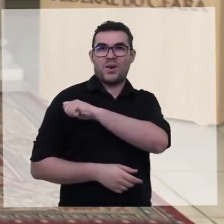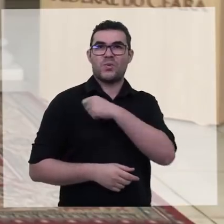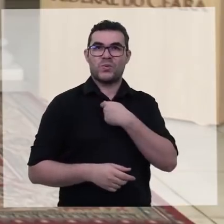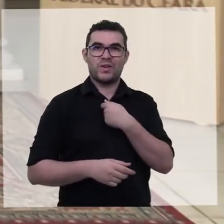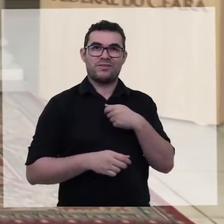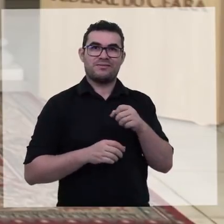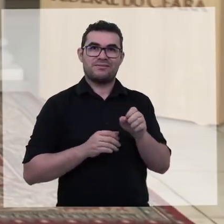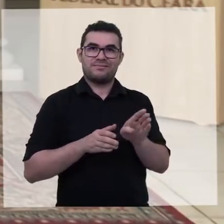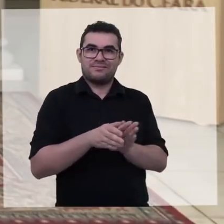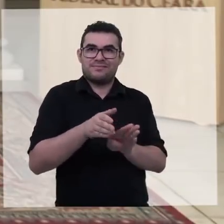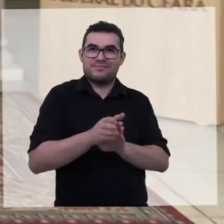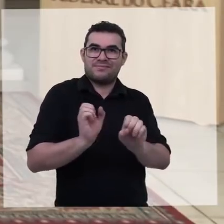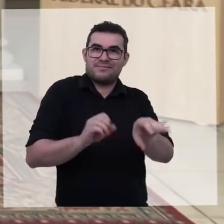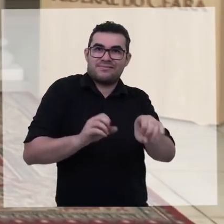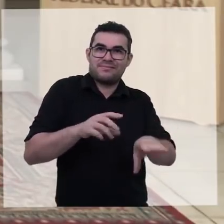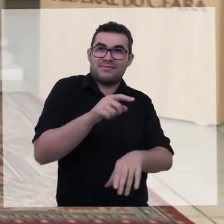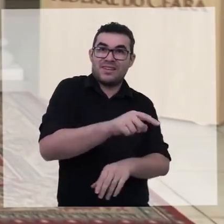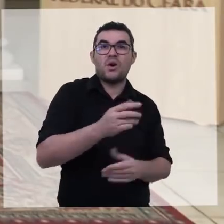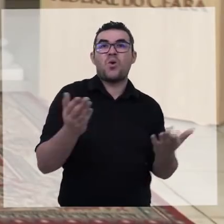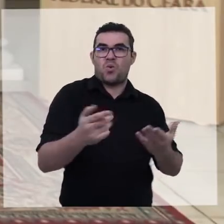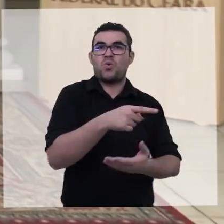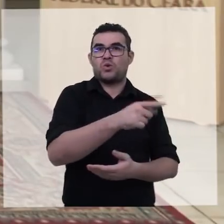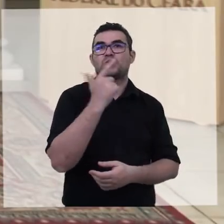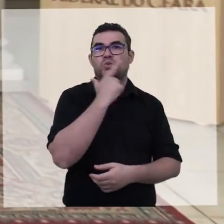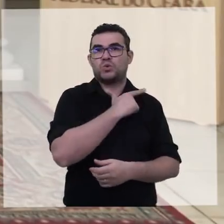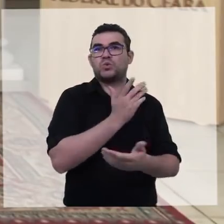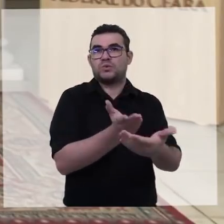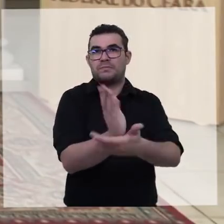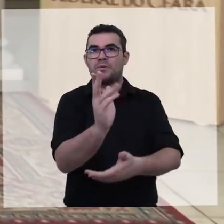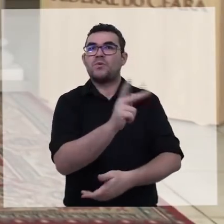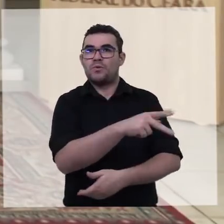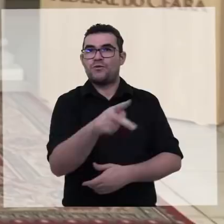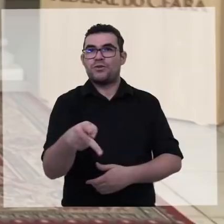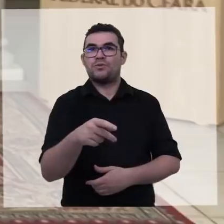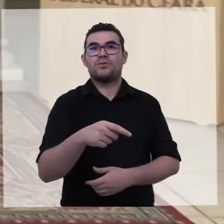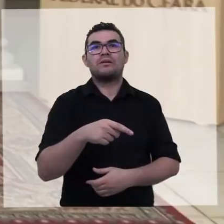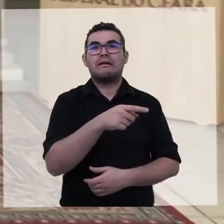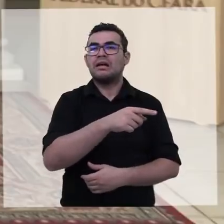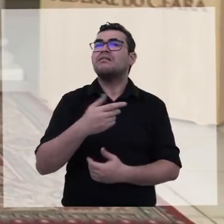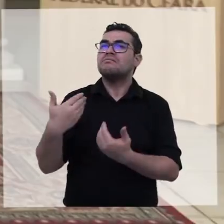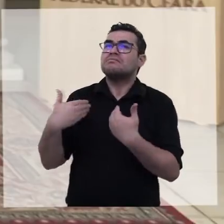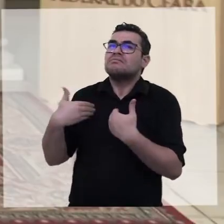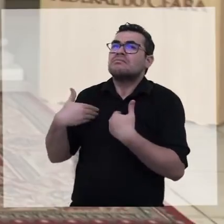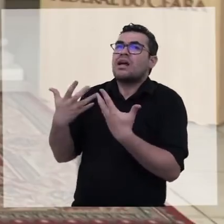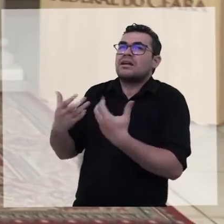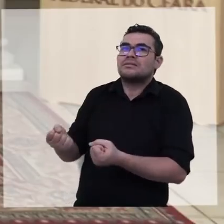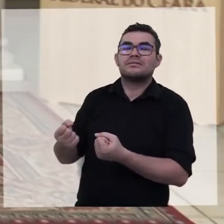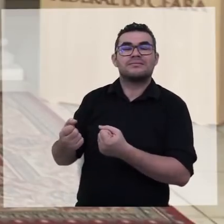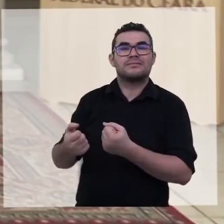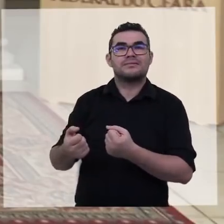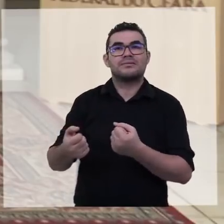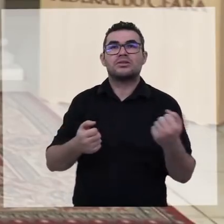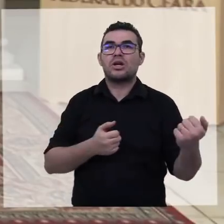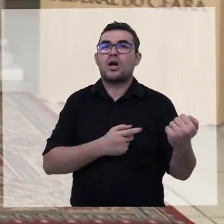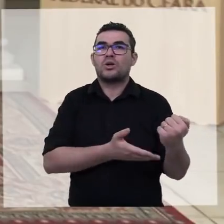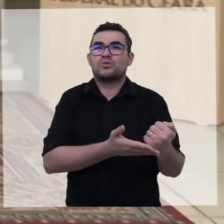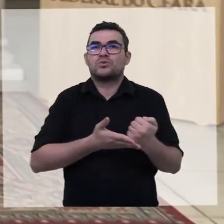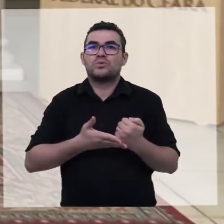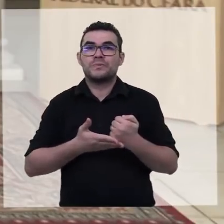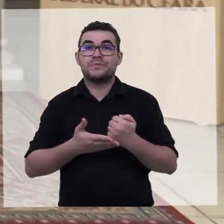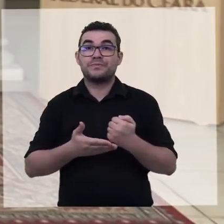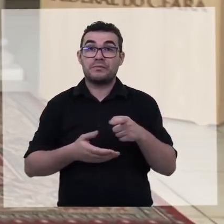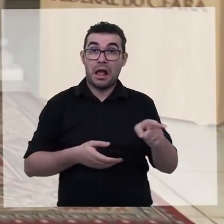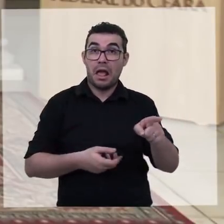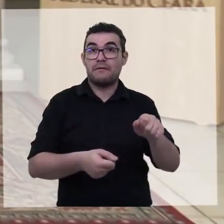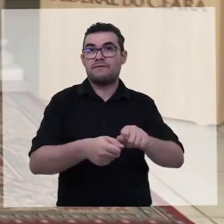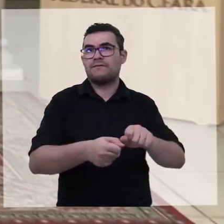disse, professor, eu disse, meu filho, agora eu não tenho tempo, pelo amor de Deus, eu tenho que terminar isso. Aí ele disse, olha, a partir de hoje essas figuras, e todos